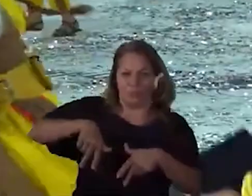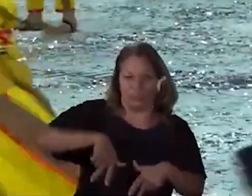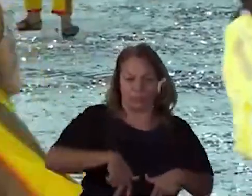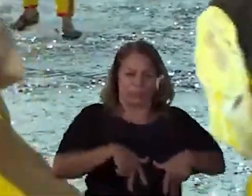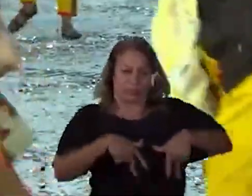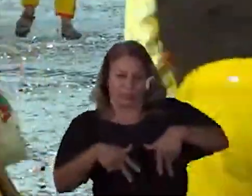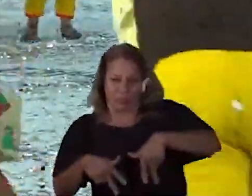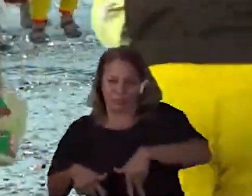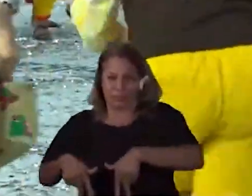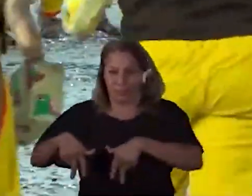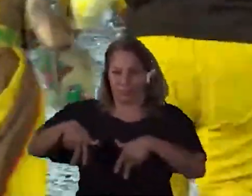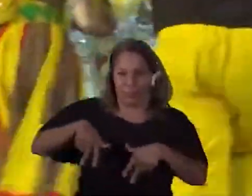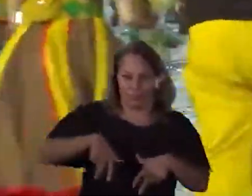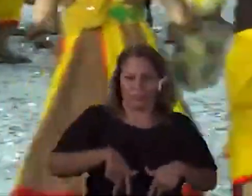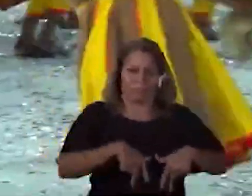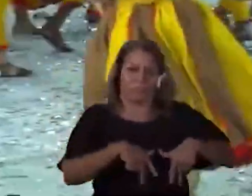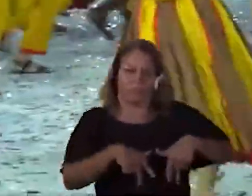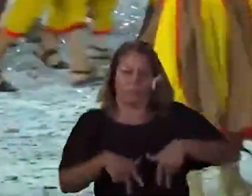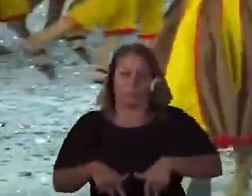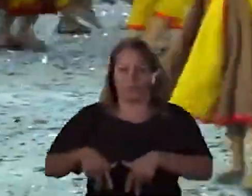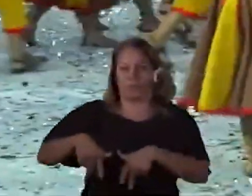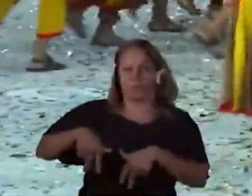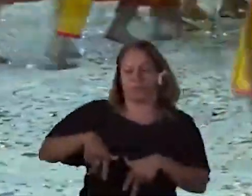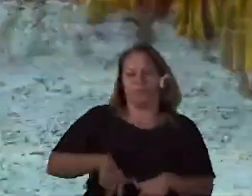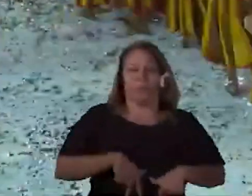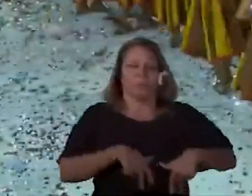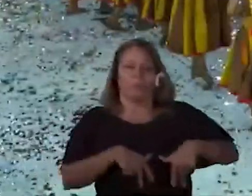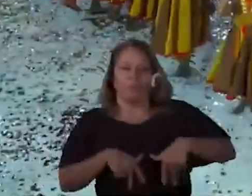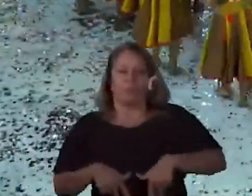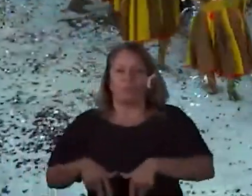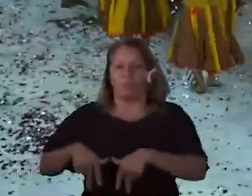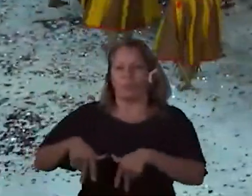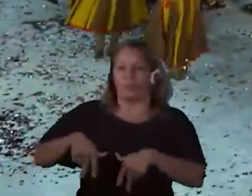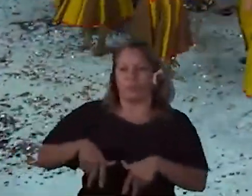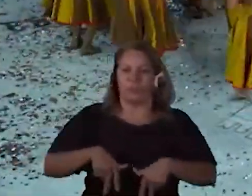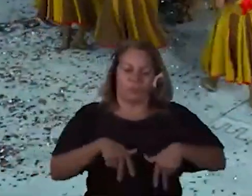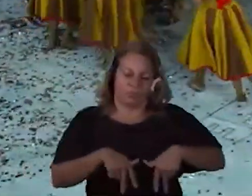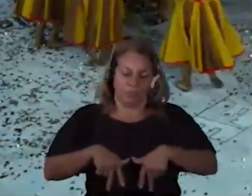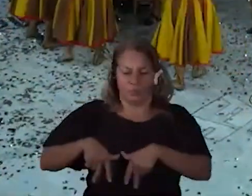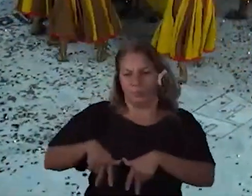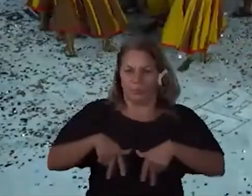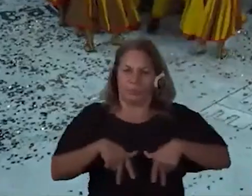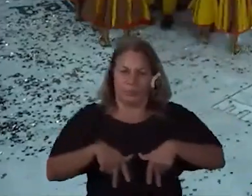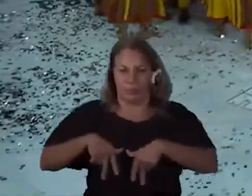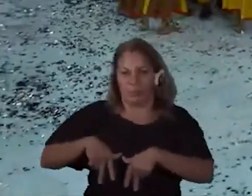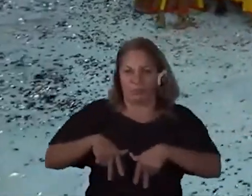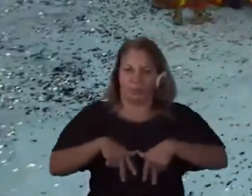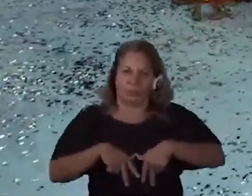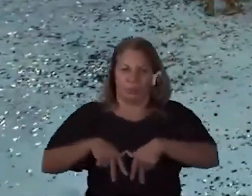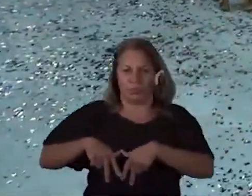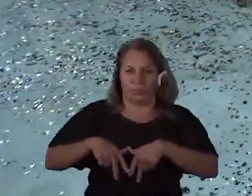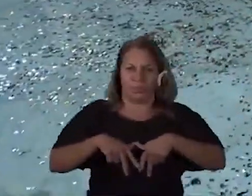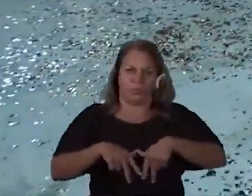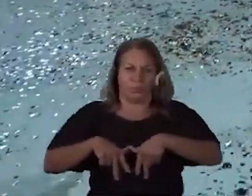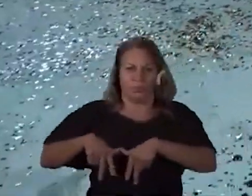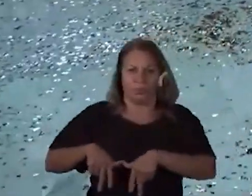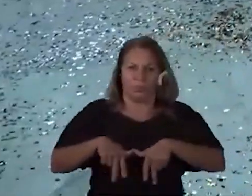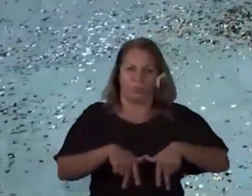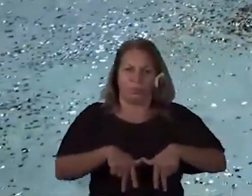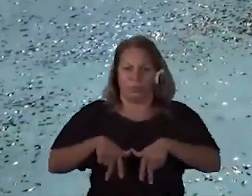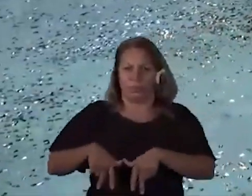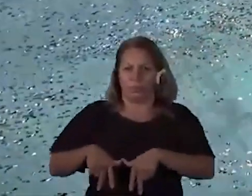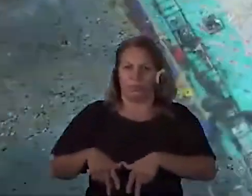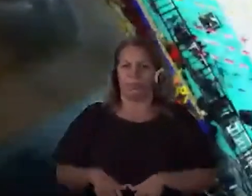Então, é interessante isso, porque a gente, não é toda quadrilha que faz, mas Tem algumas quadrilhas que fazem o desfile, né? Em que a